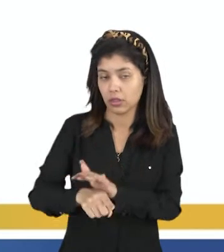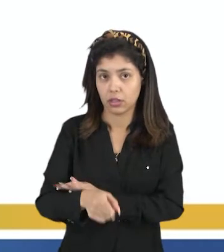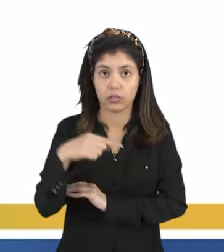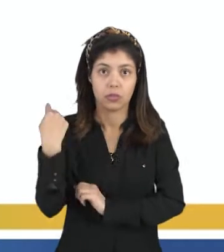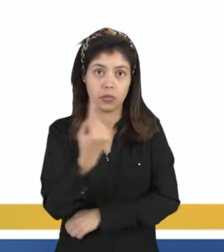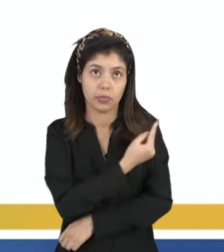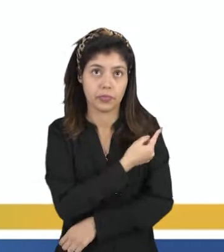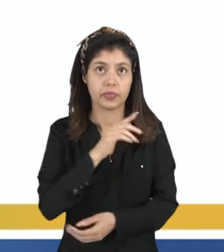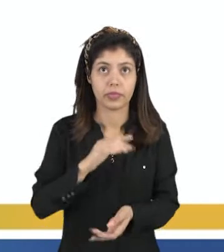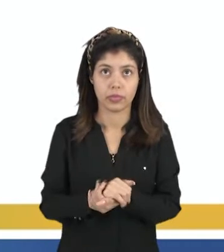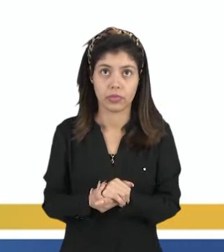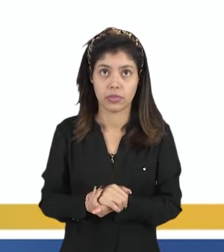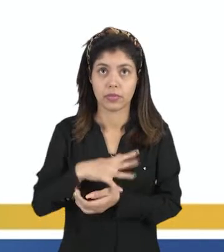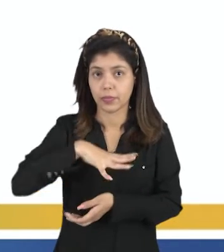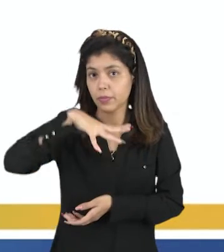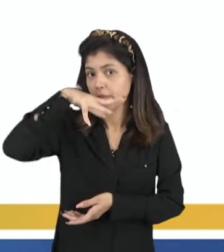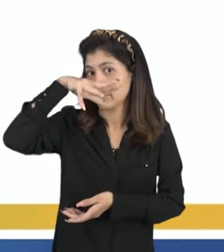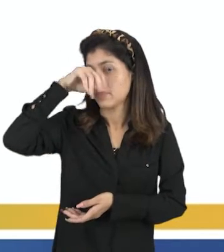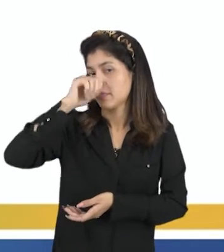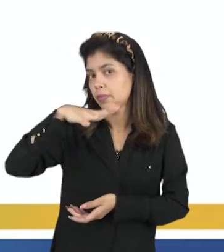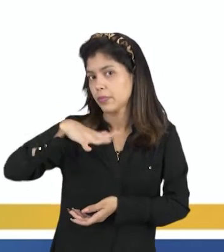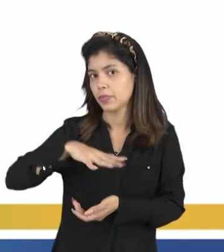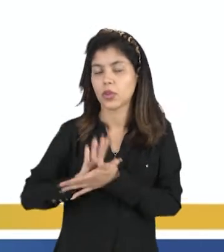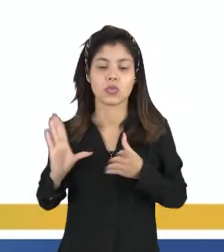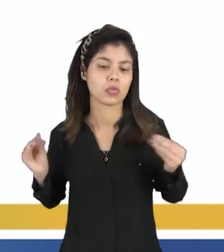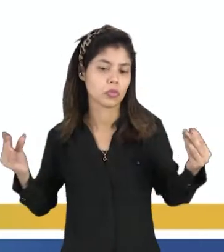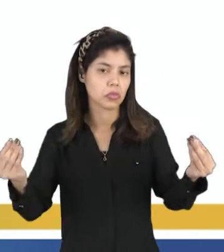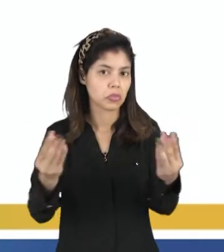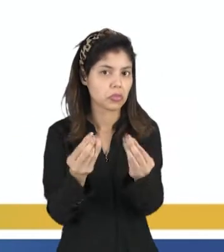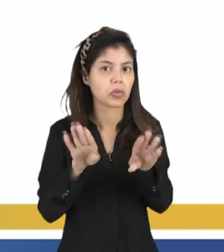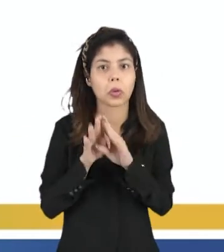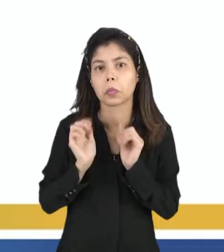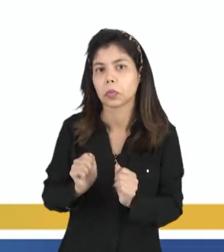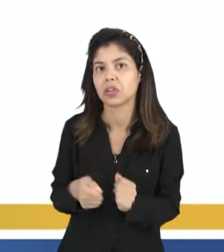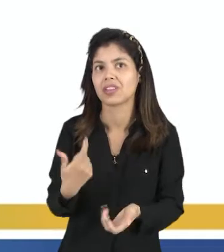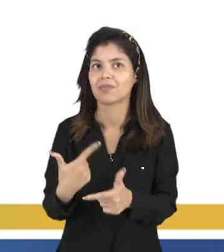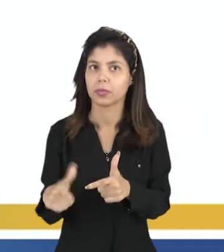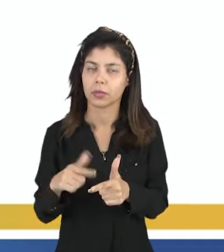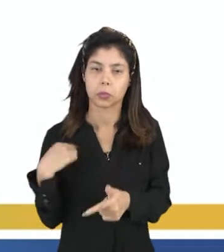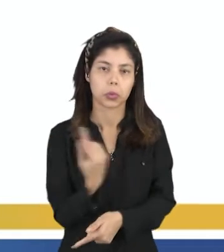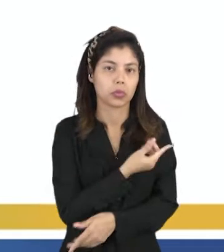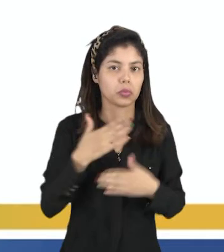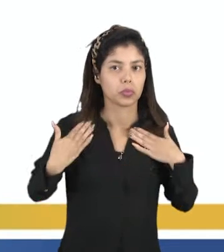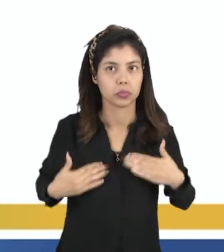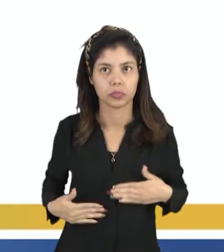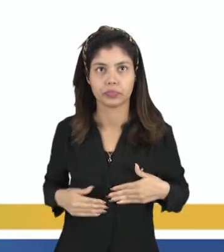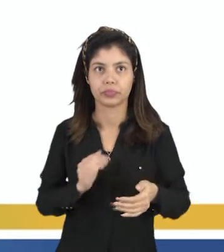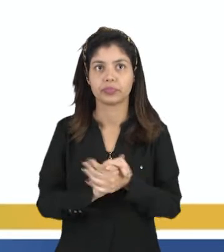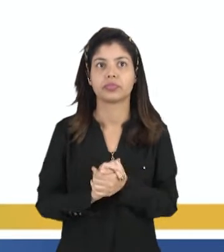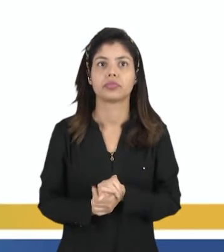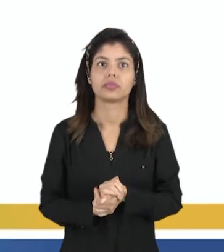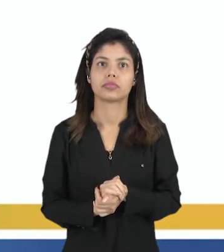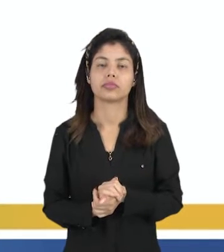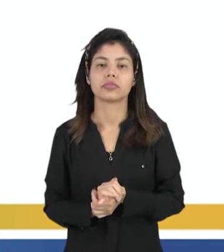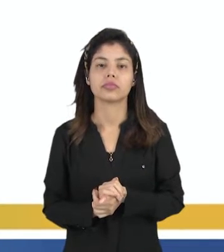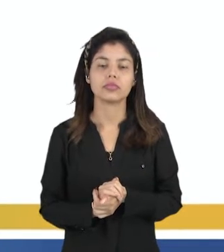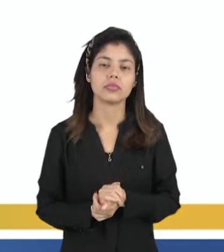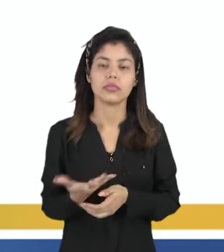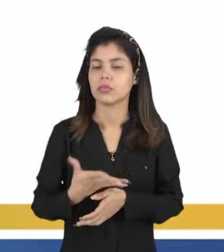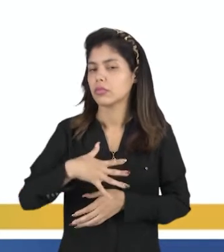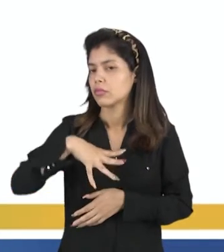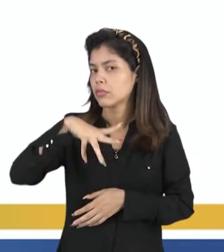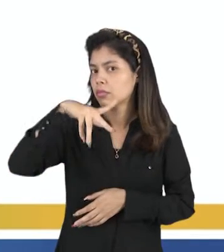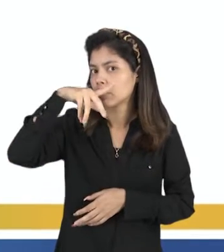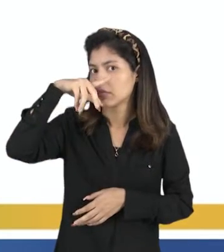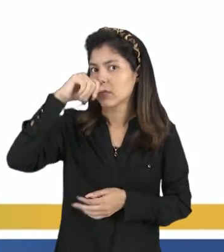nariz também ocorre a filtragem de substâncias que podem ser nocivas para o nosso organismo. E esse ar que